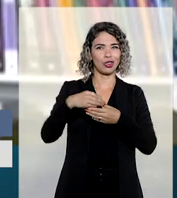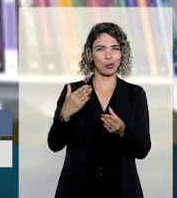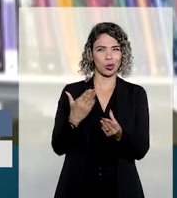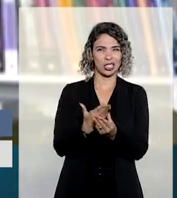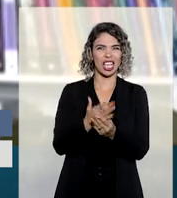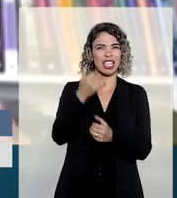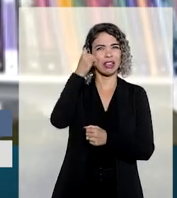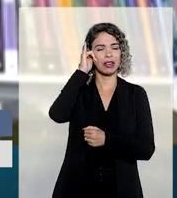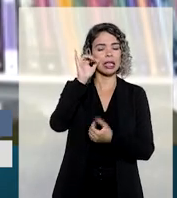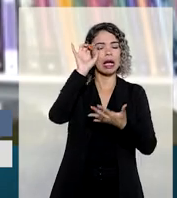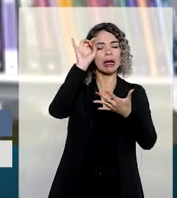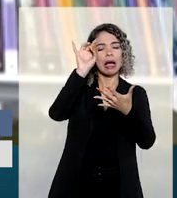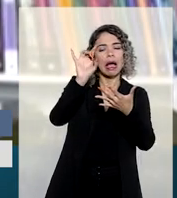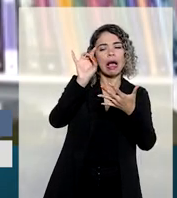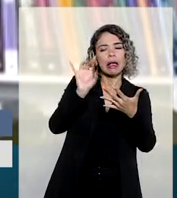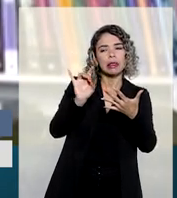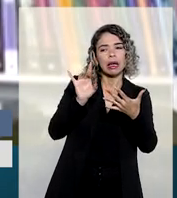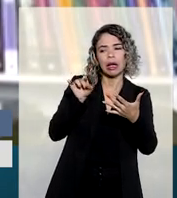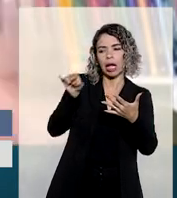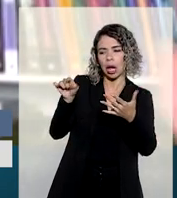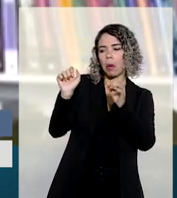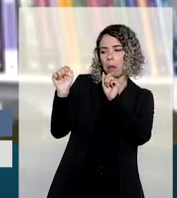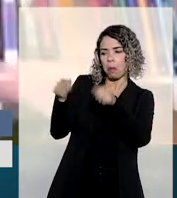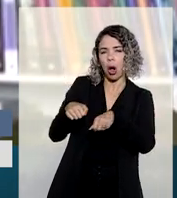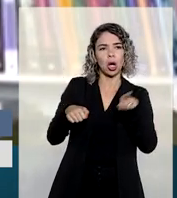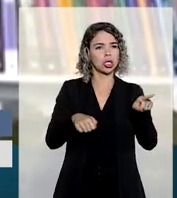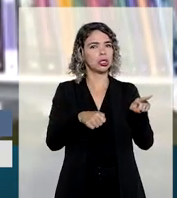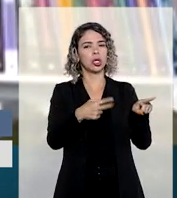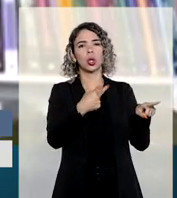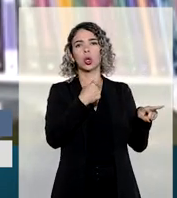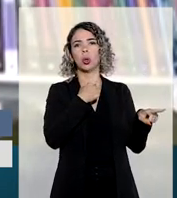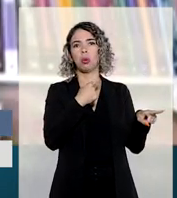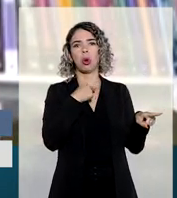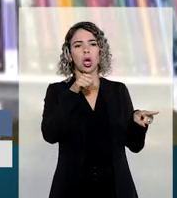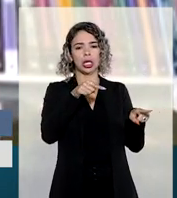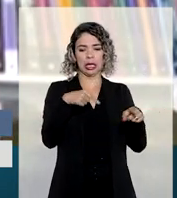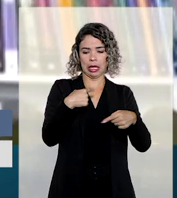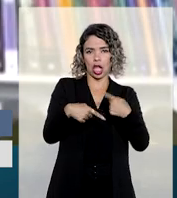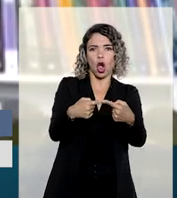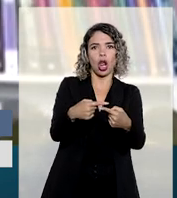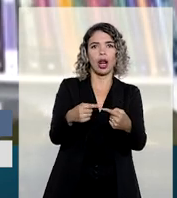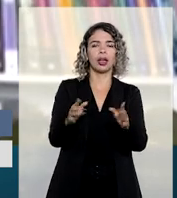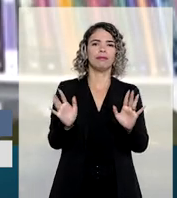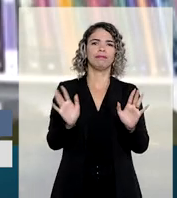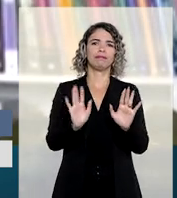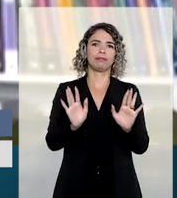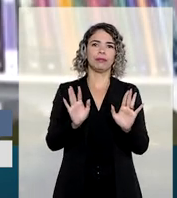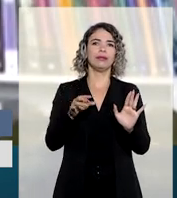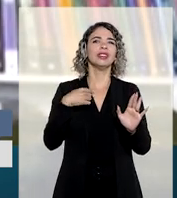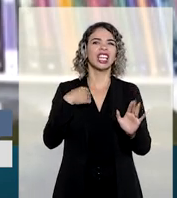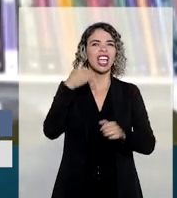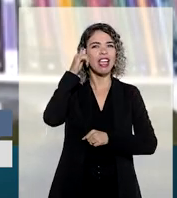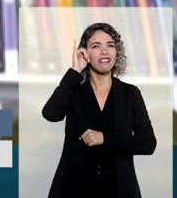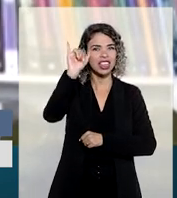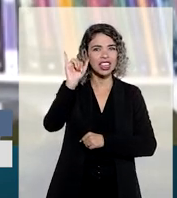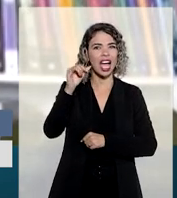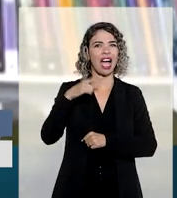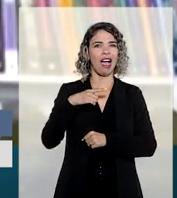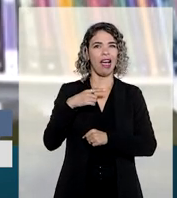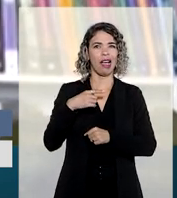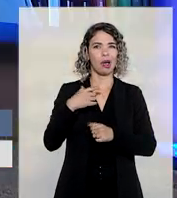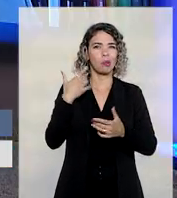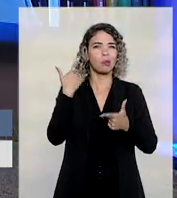para evitar que, caso a caso, se entenda, aqui eram incabíveis, aqui não eram, aqui foram protelatórios, aqui não. E isso não gere o